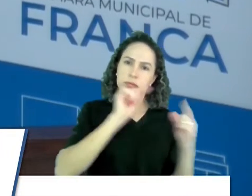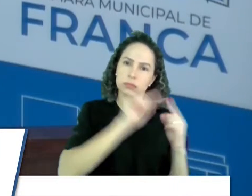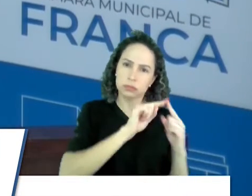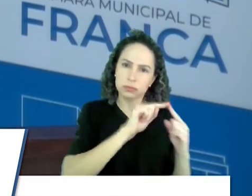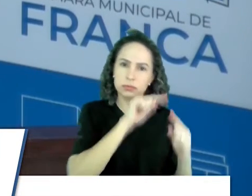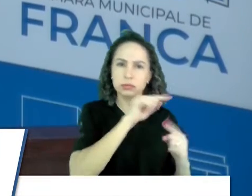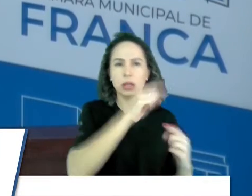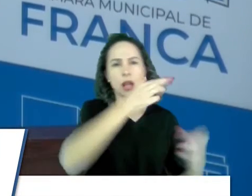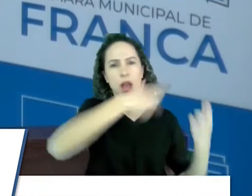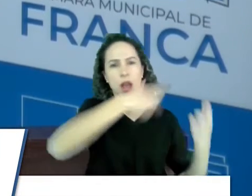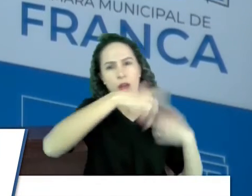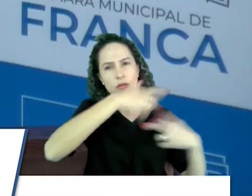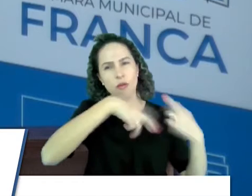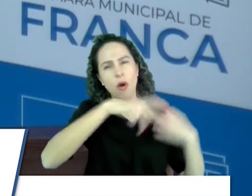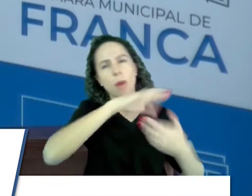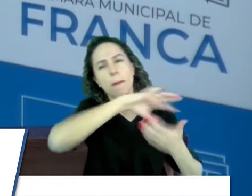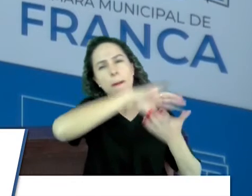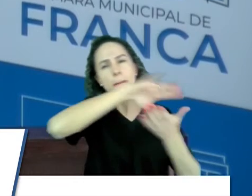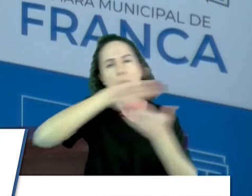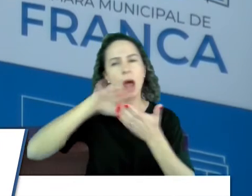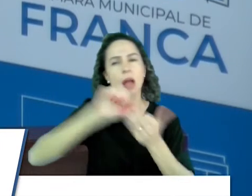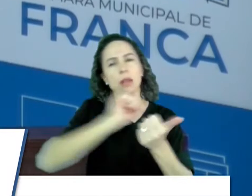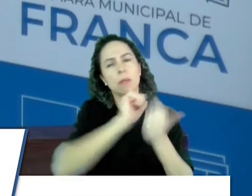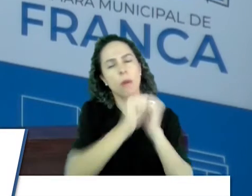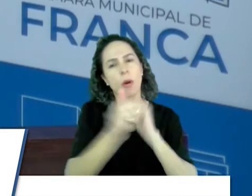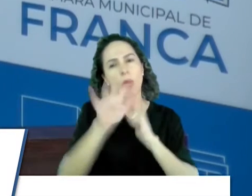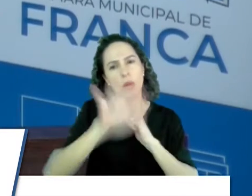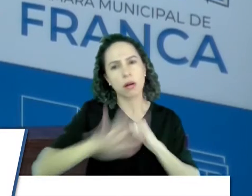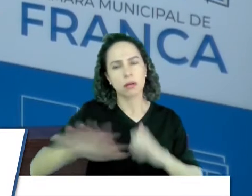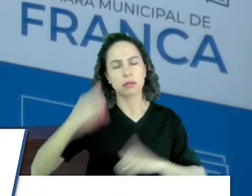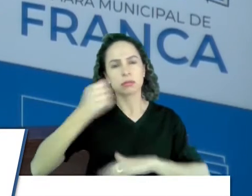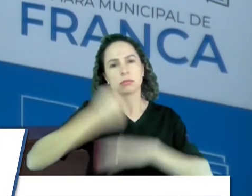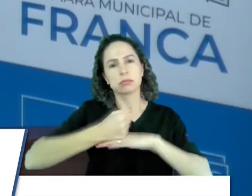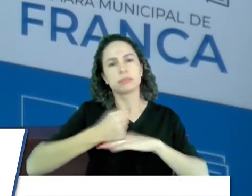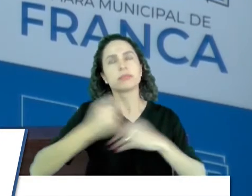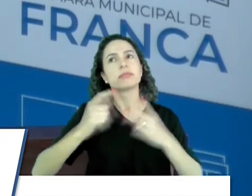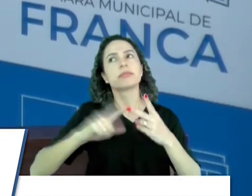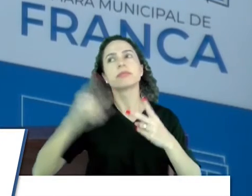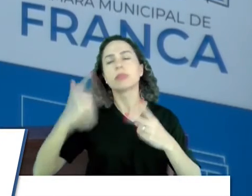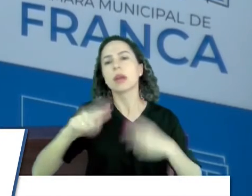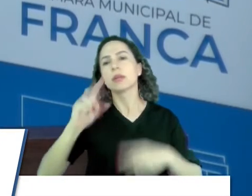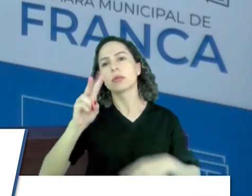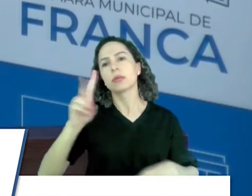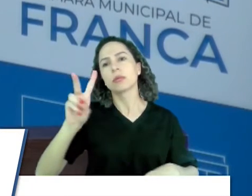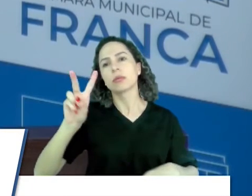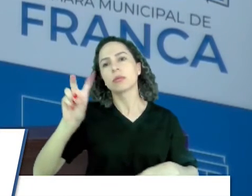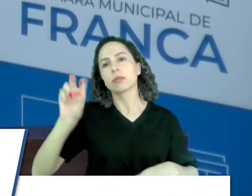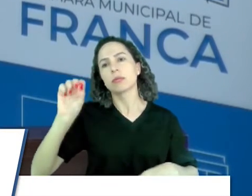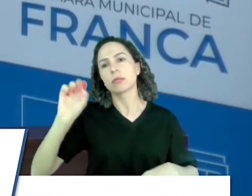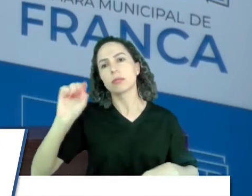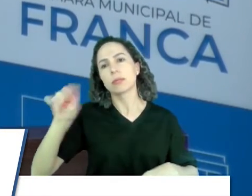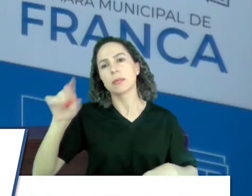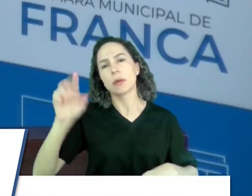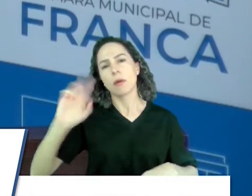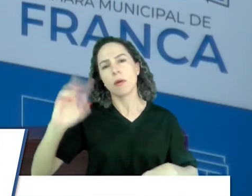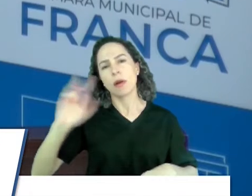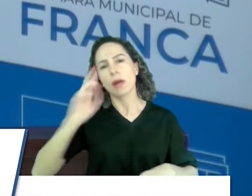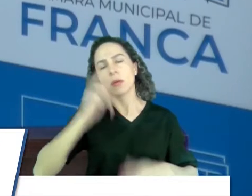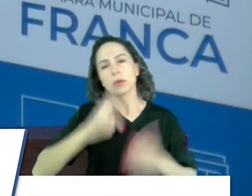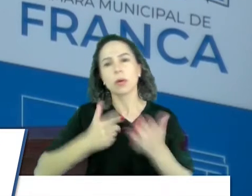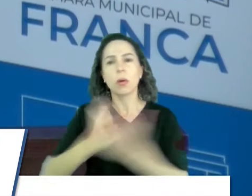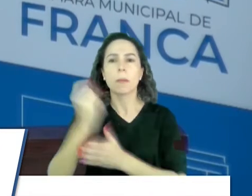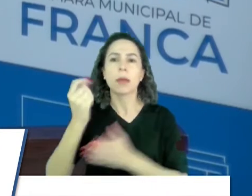de praças esportivas da nossa região, além de outros 250 mil reais que ele destinou para comprar